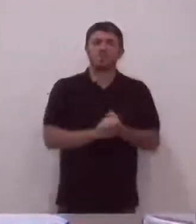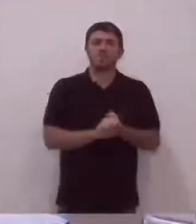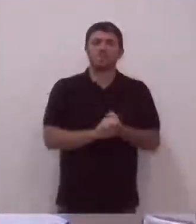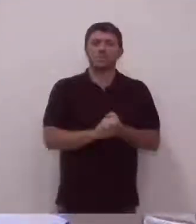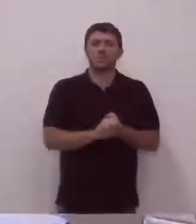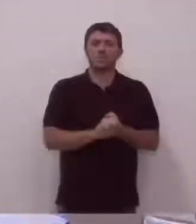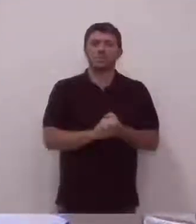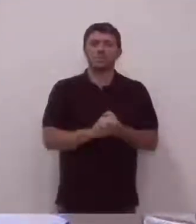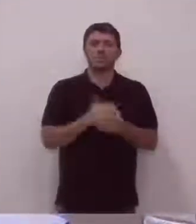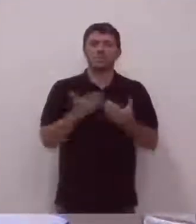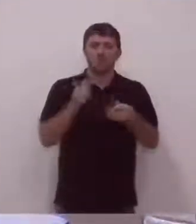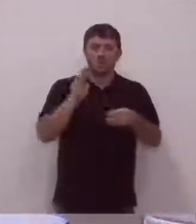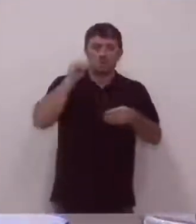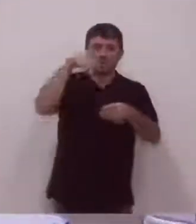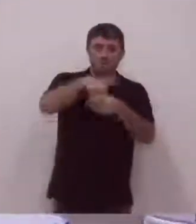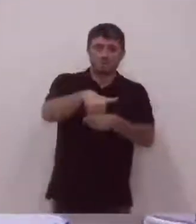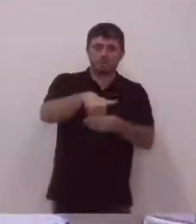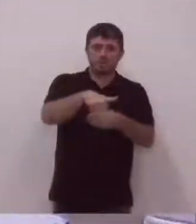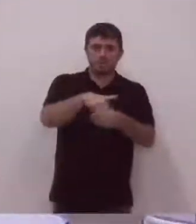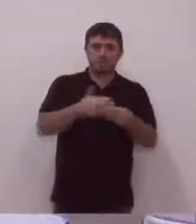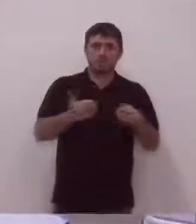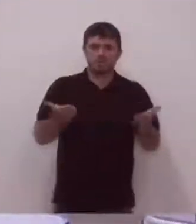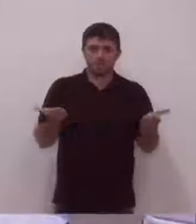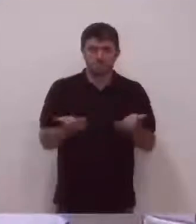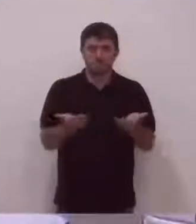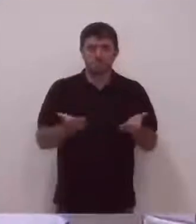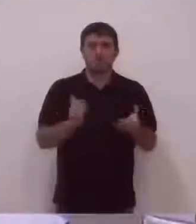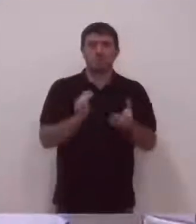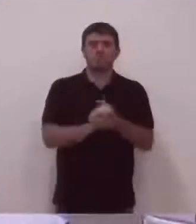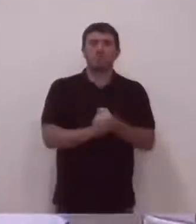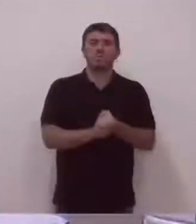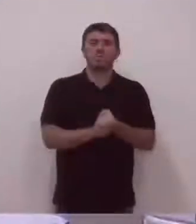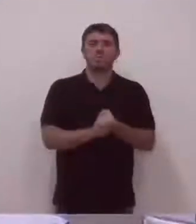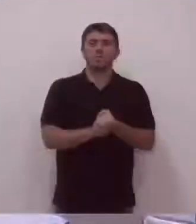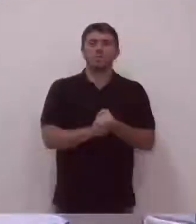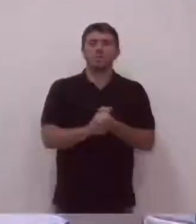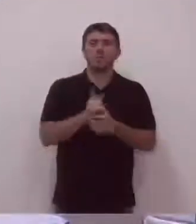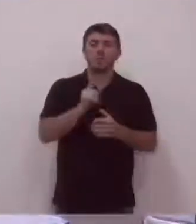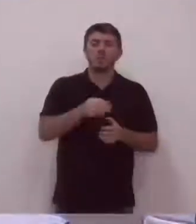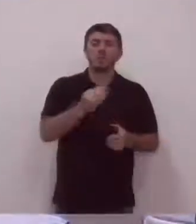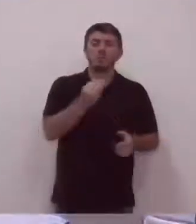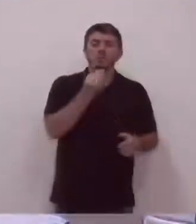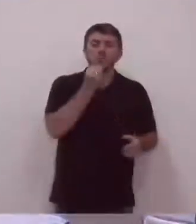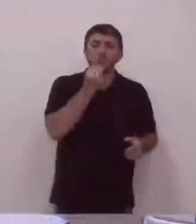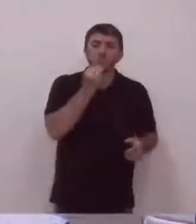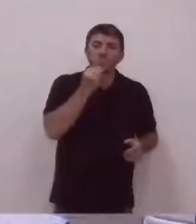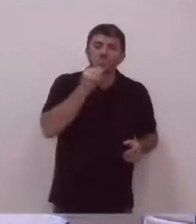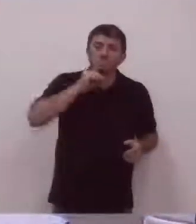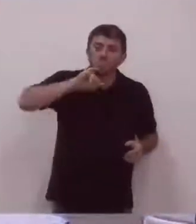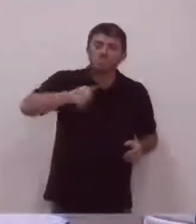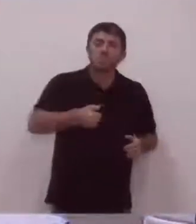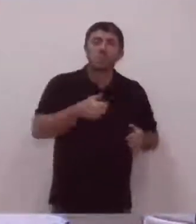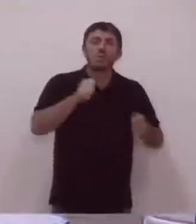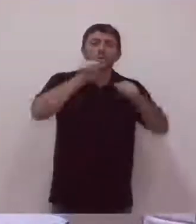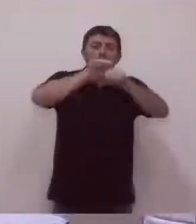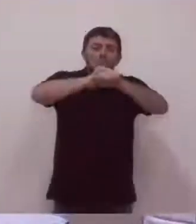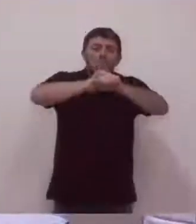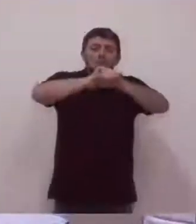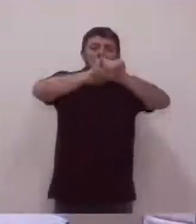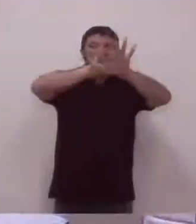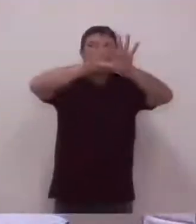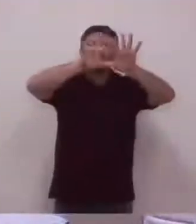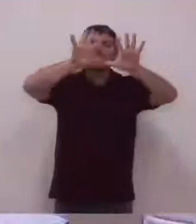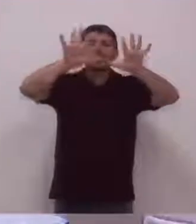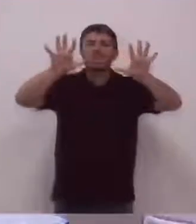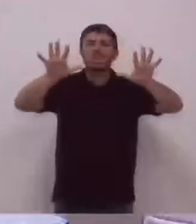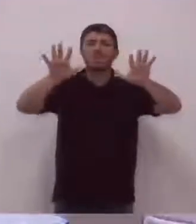quanto à votação de hoje, eu acho que é uma oportunidade de se clarear, de se explicar. Se